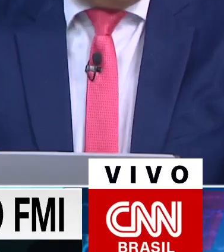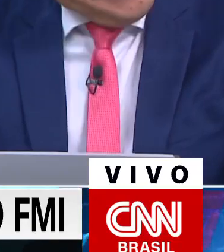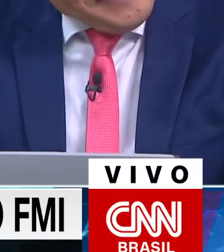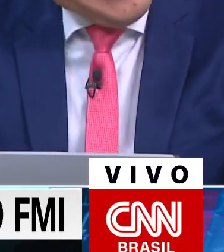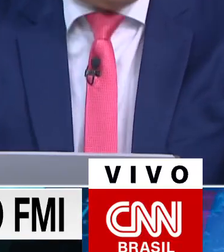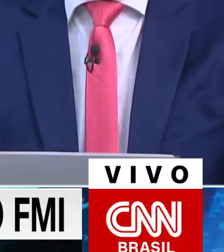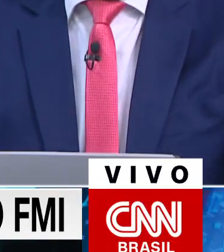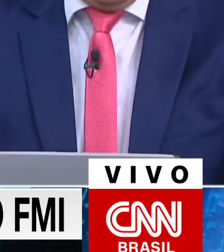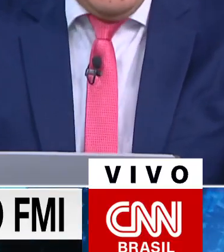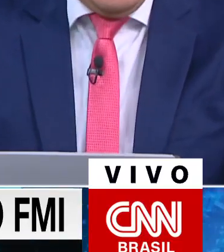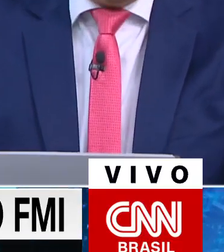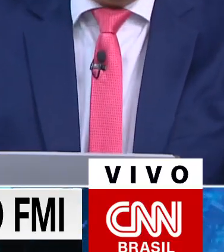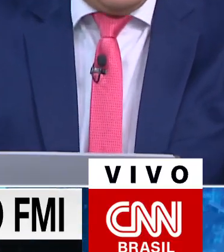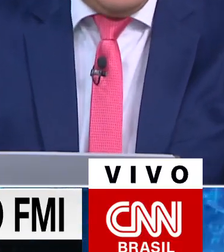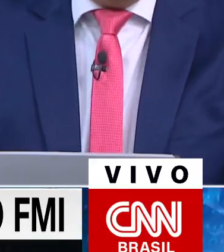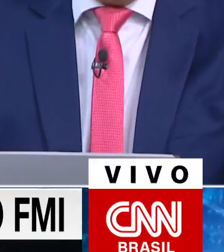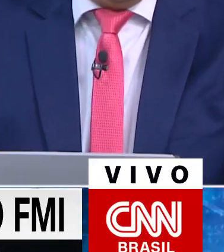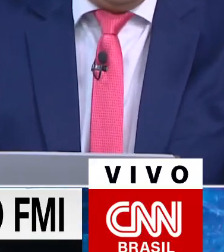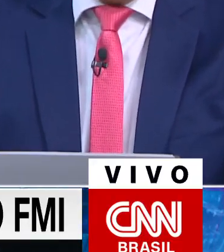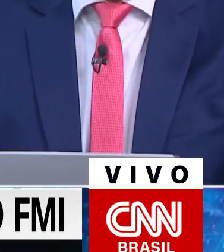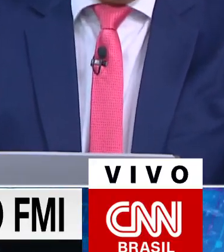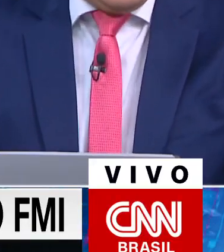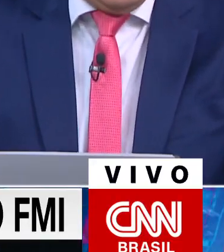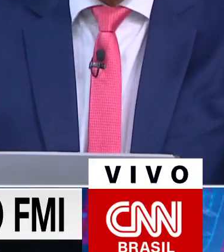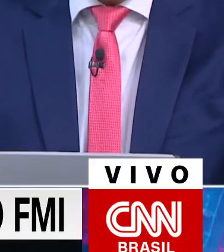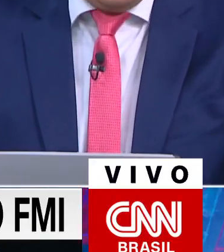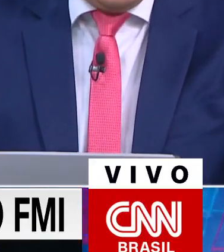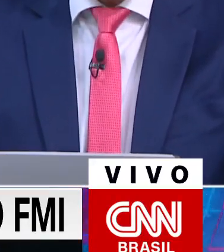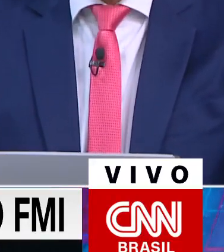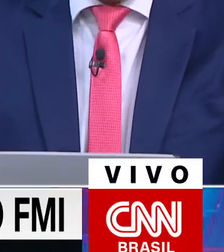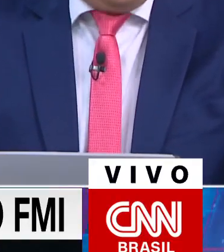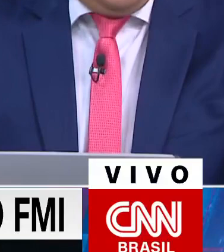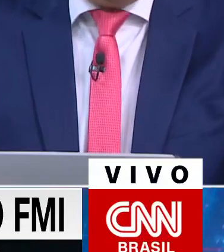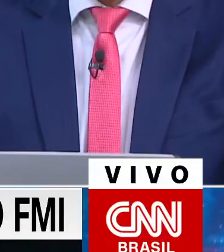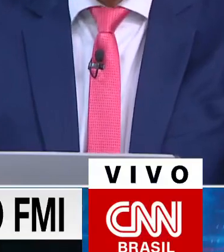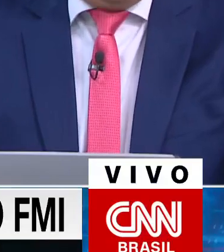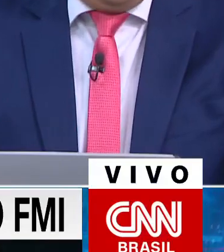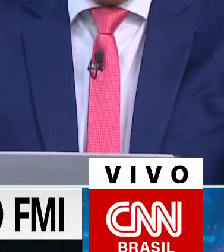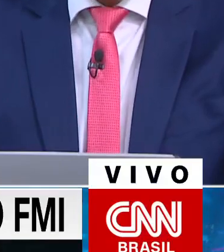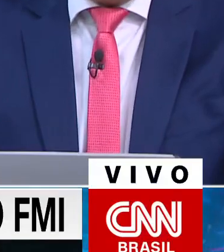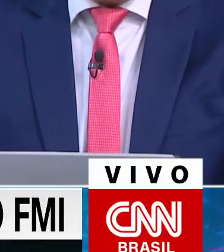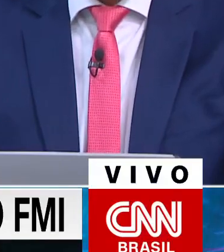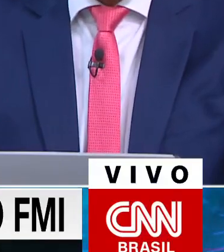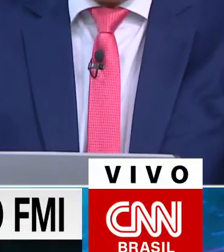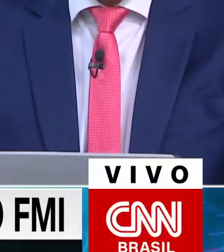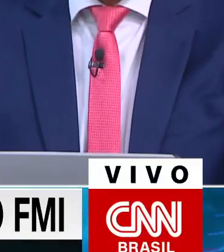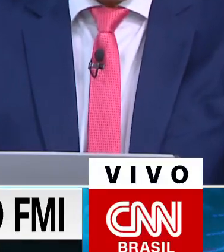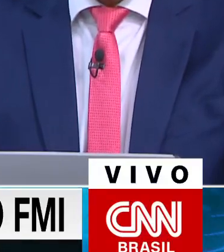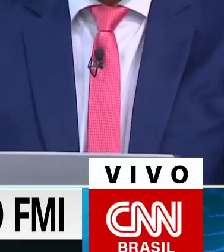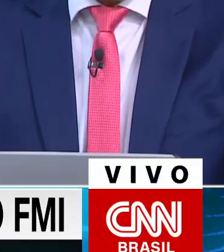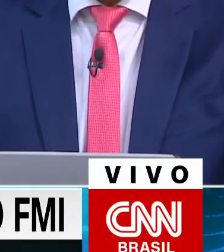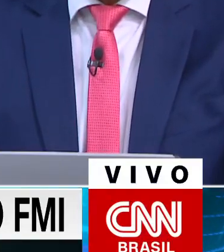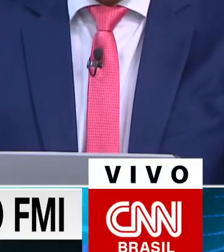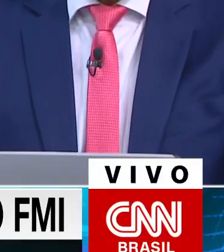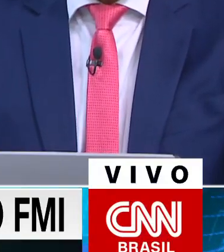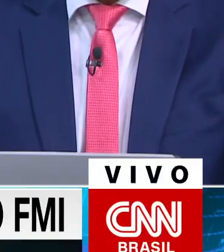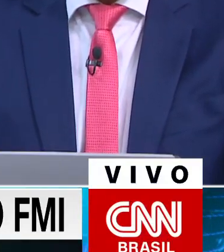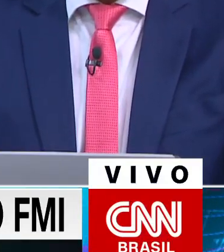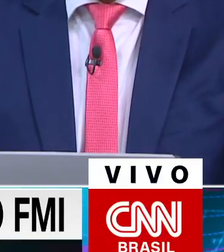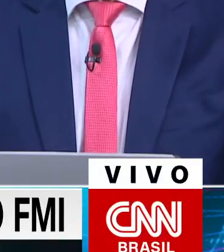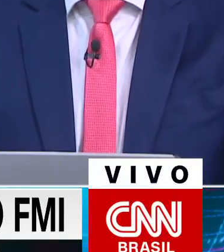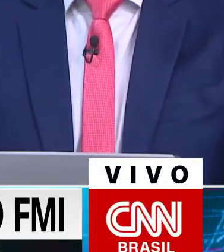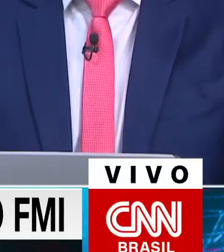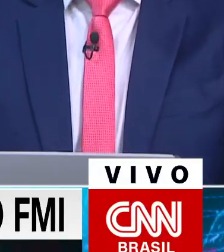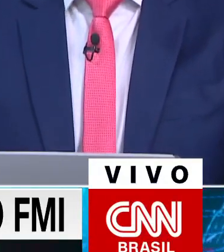favorecendo Sérgio Massa nas eleições, como o segundo Lula Exatamente. Favoreceu Macri? Lorival, por favor. A China cobra